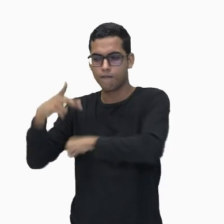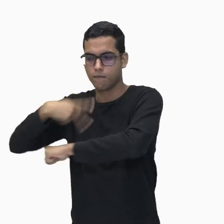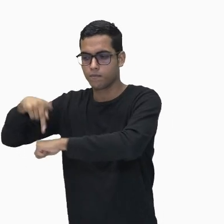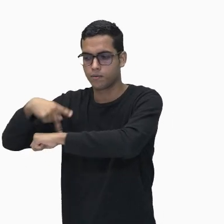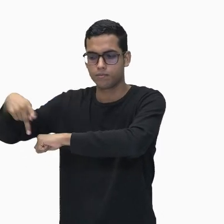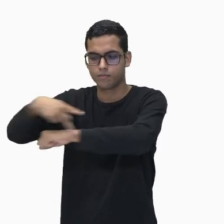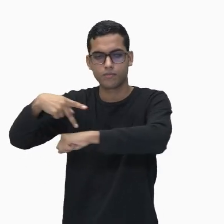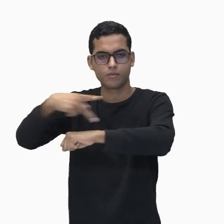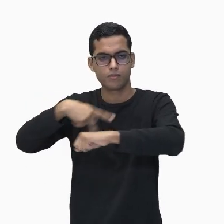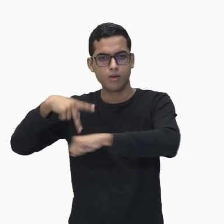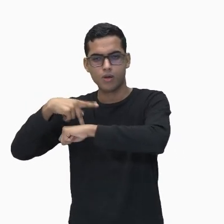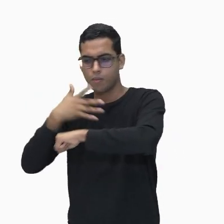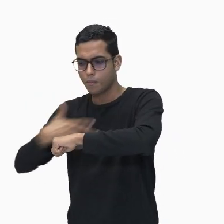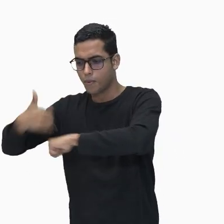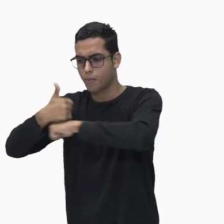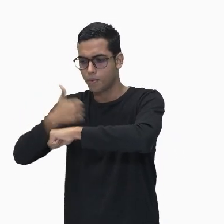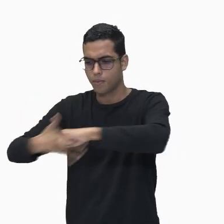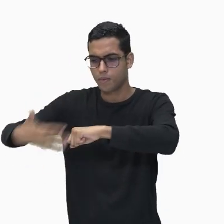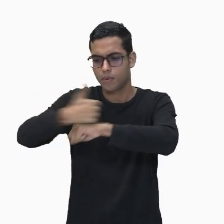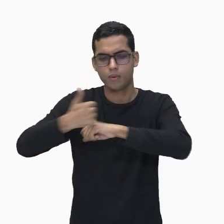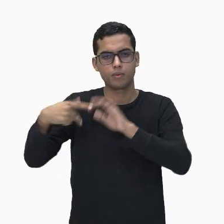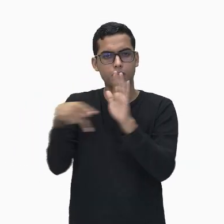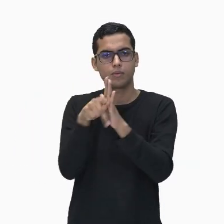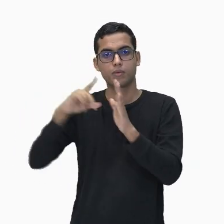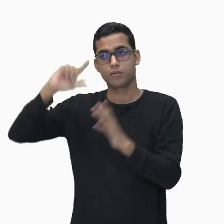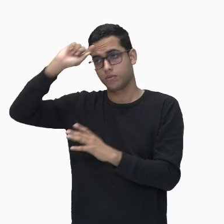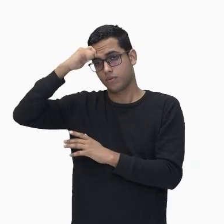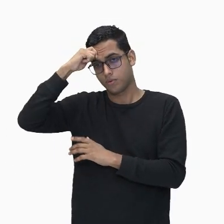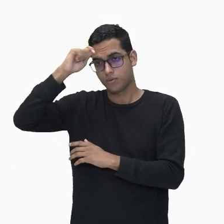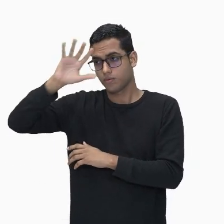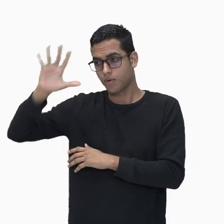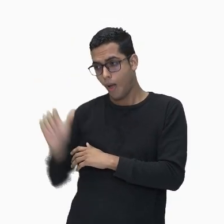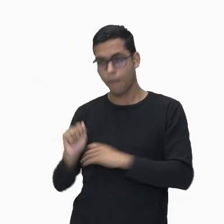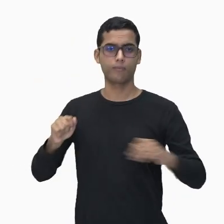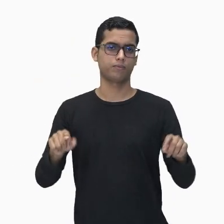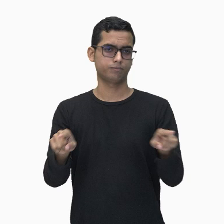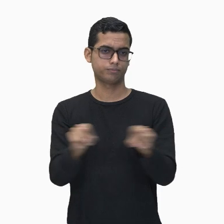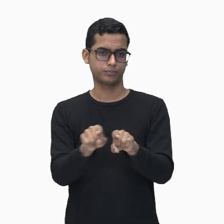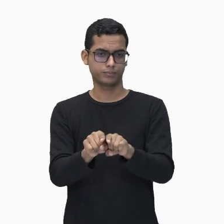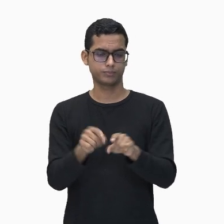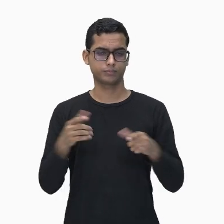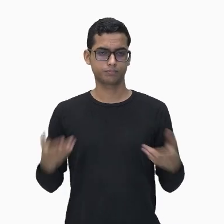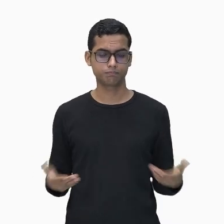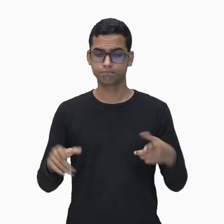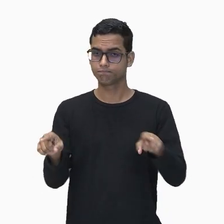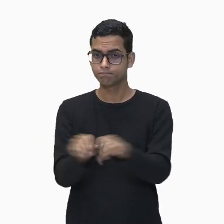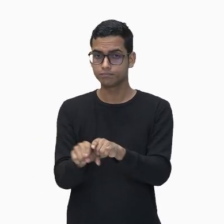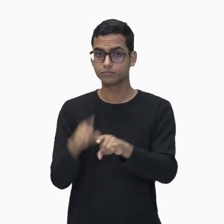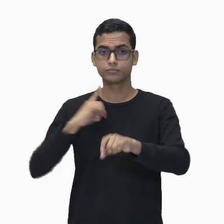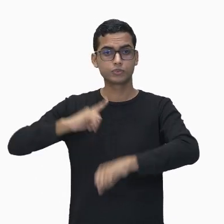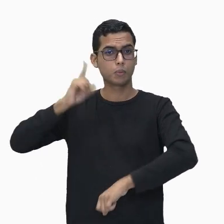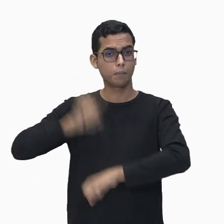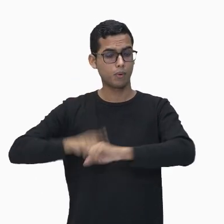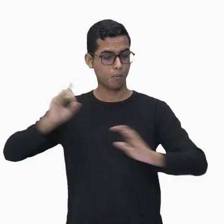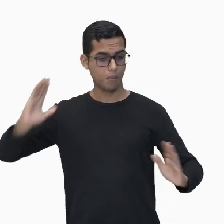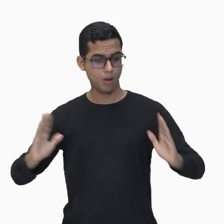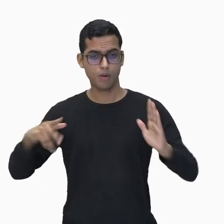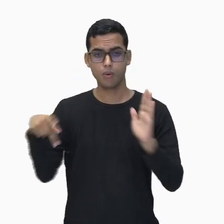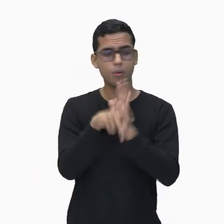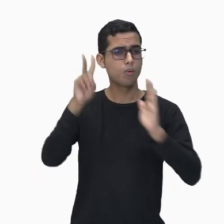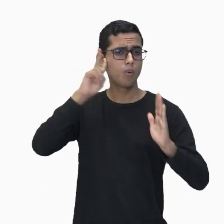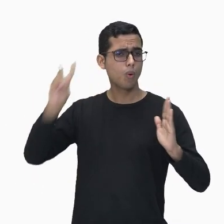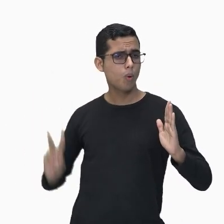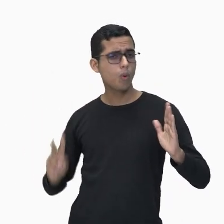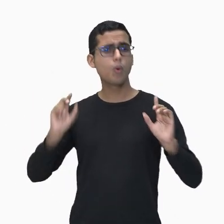de Portugal no continente africano e houve um momento em que